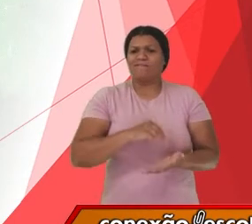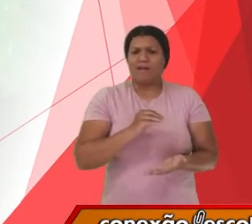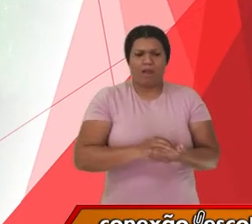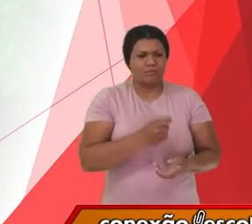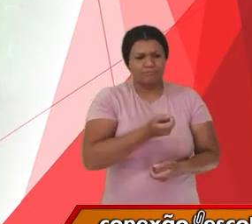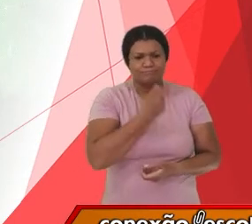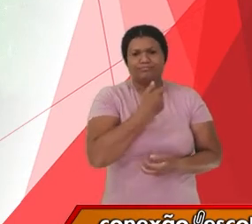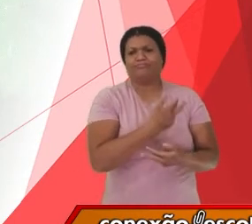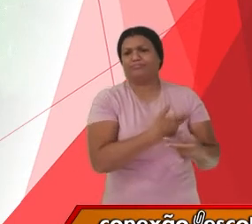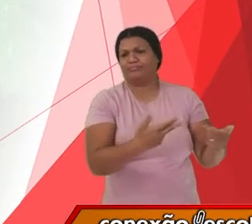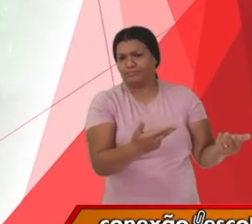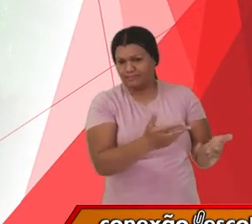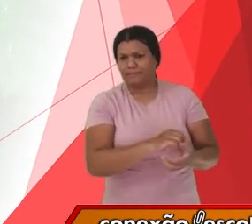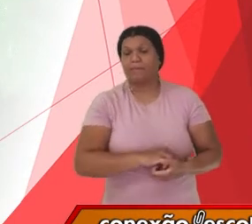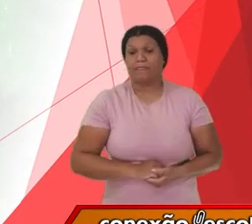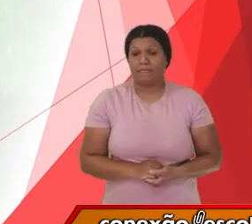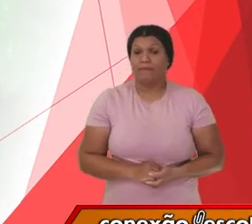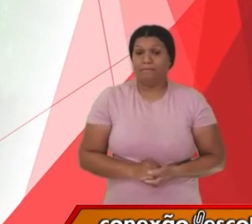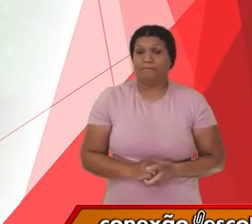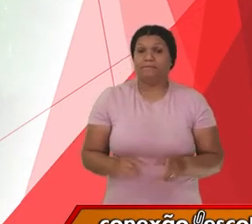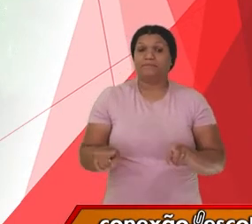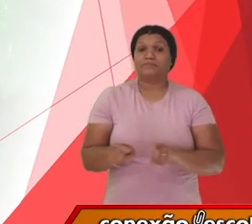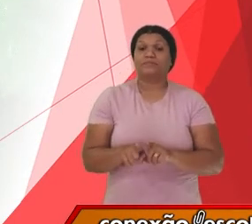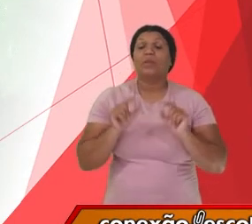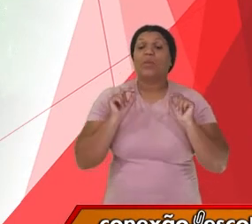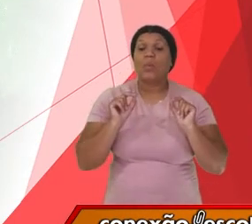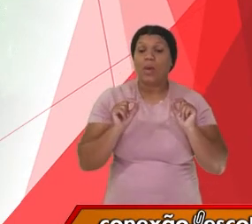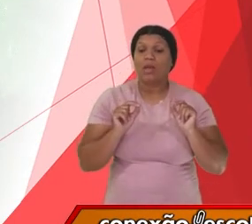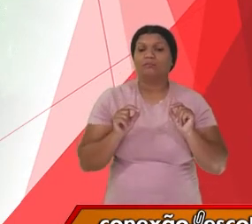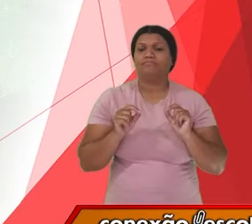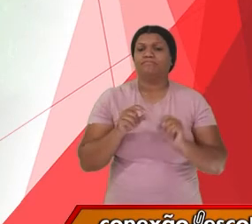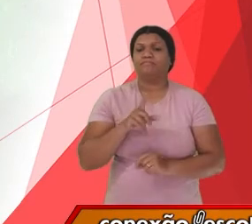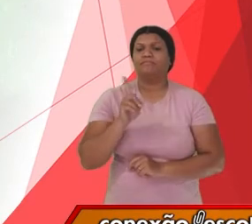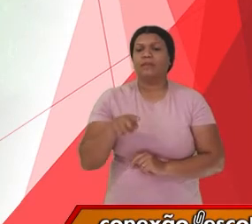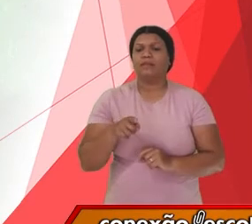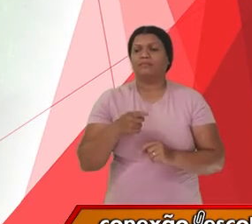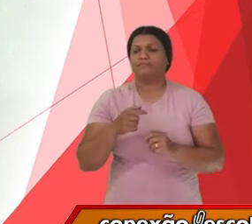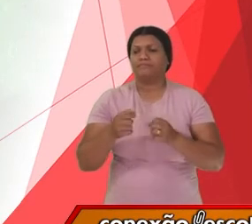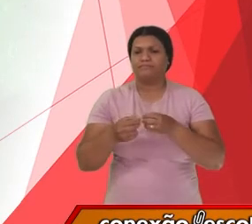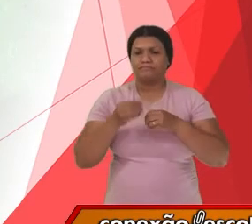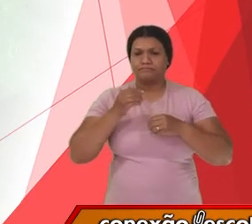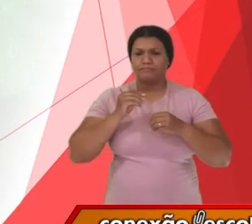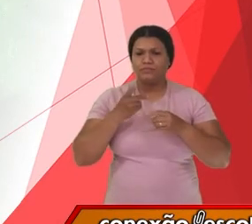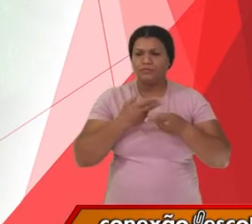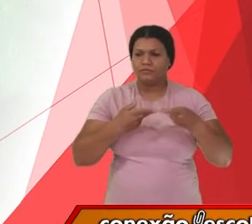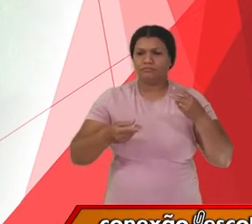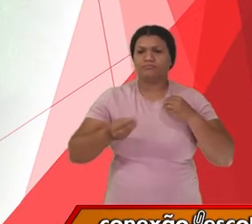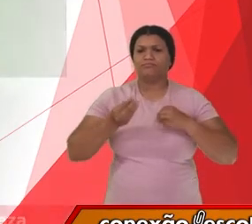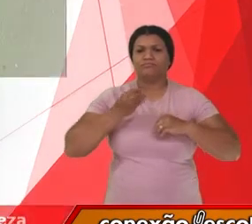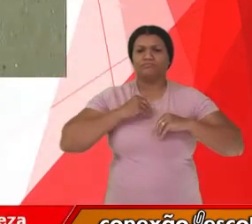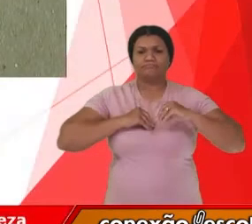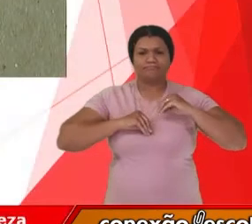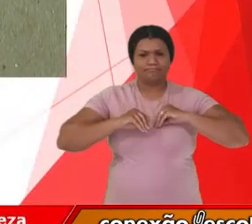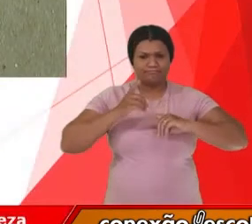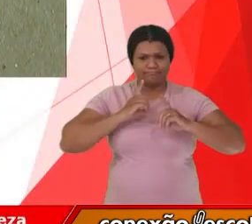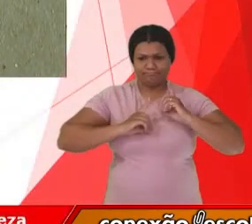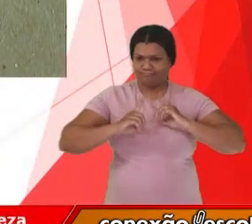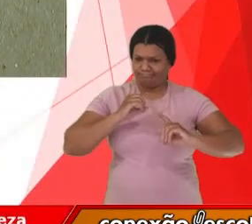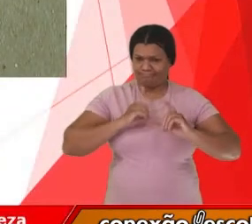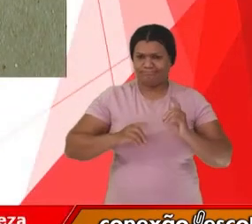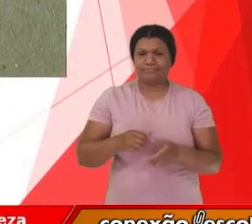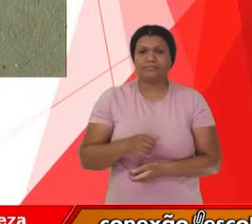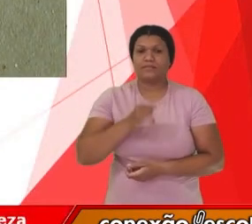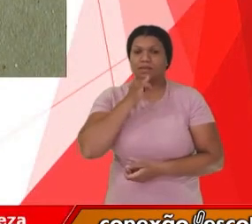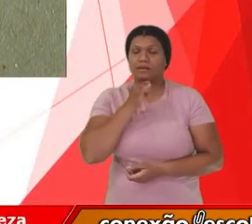dependência. As drogas depressoras são aquelas que vão diminuir as atividades cerebrais, como, por exemplo,